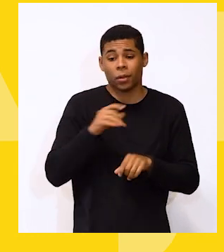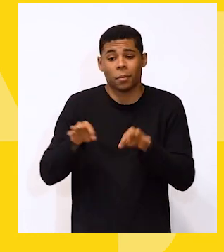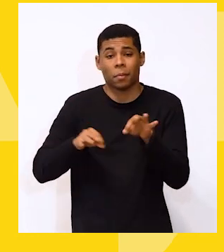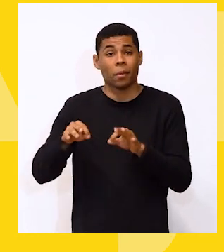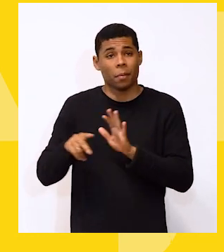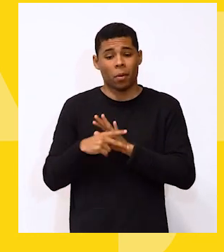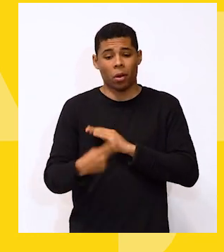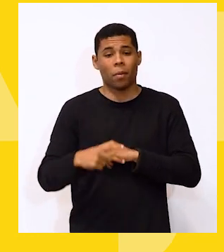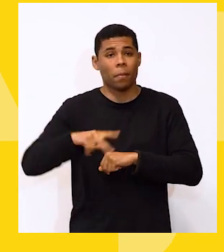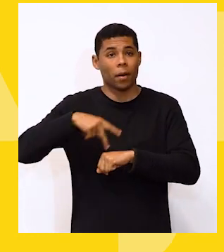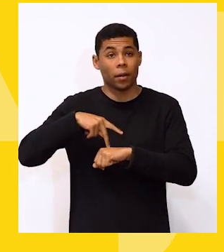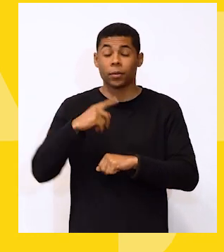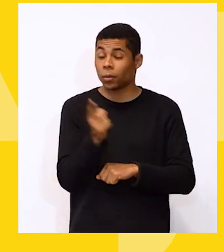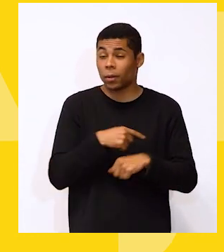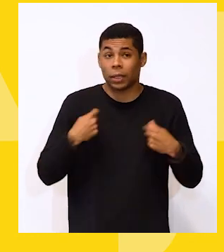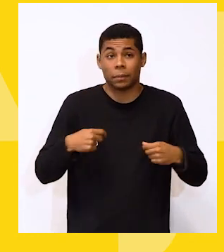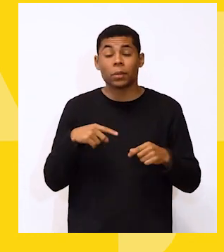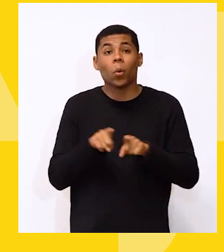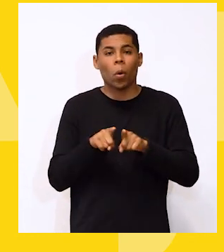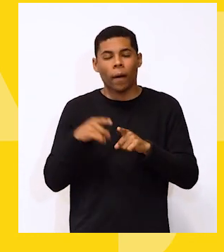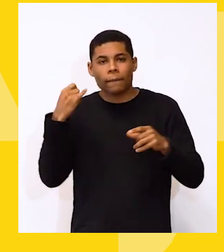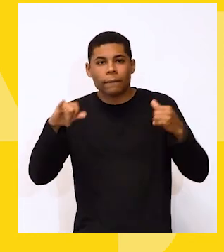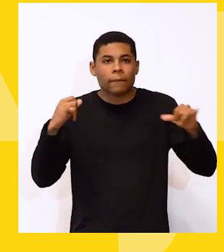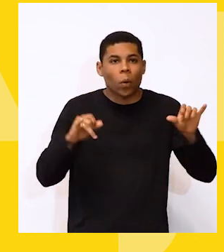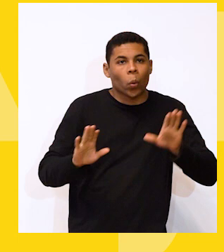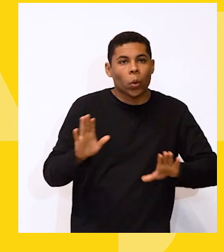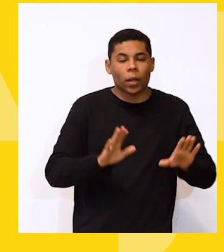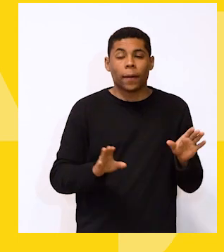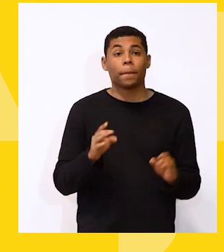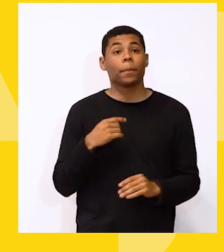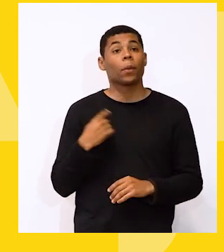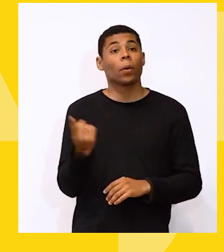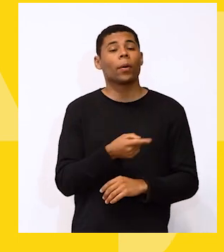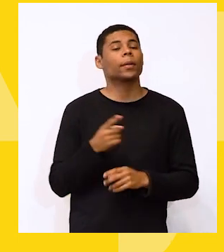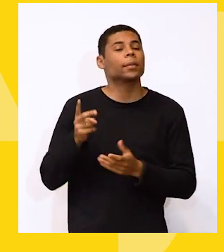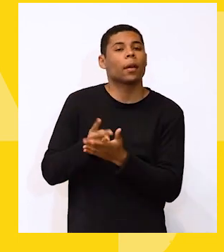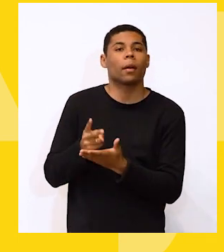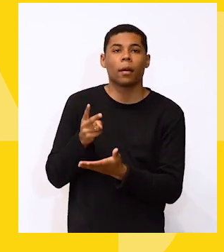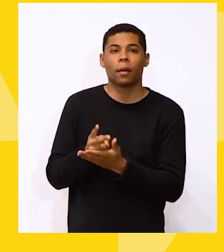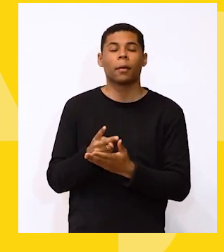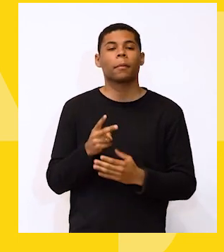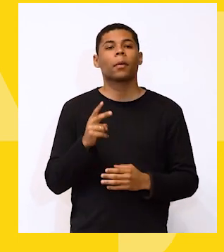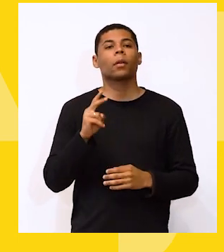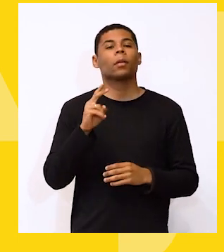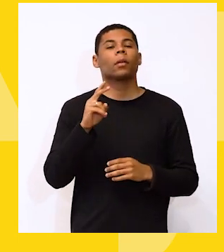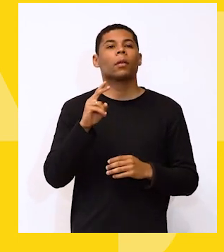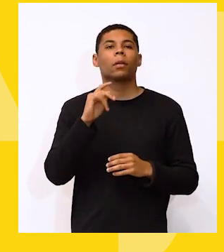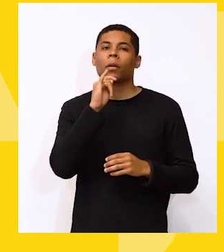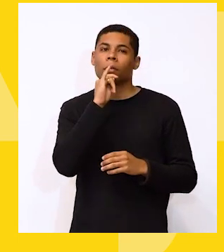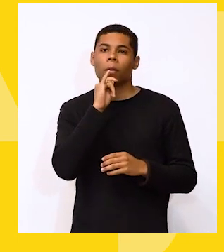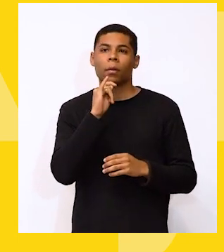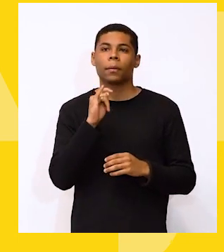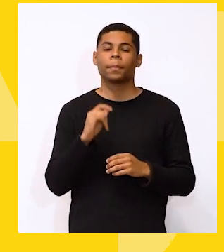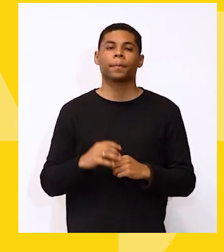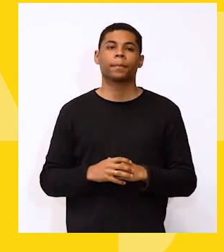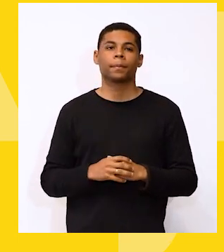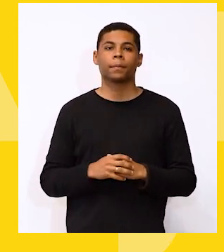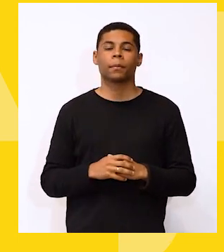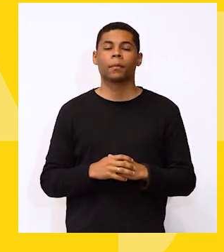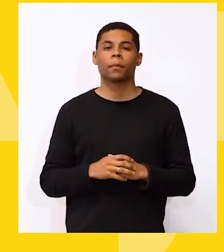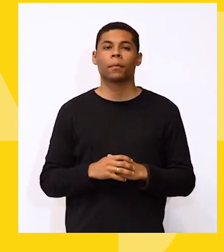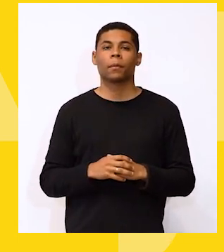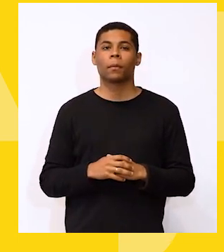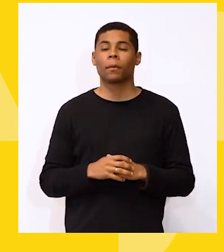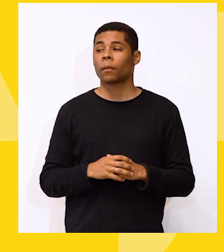ser trabalhado com bastante cuidado eu sempre digo envolve não somente questões de área técnica como a gente pensa